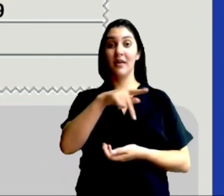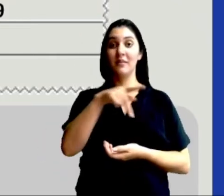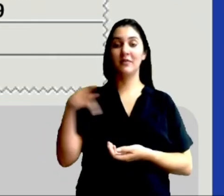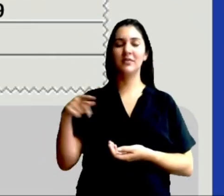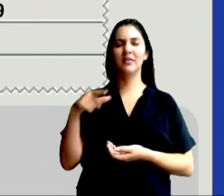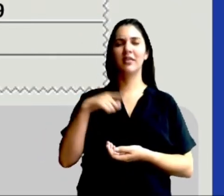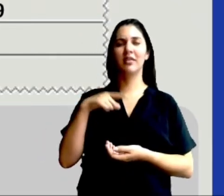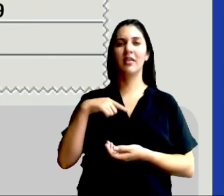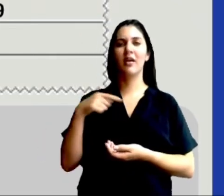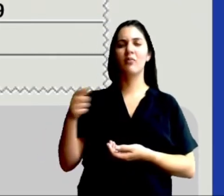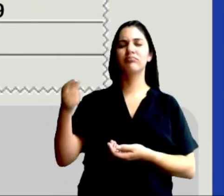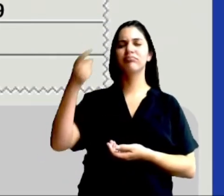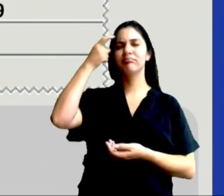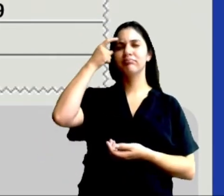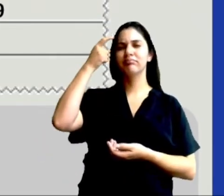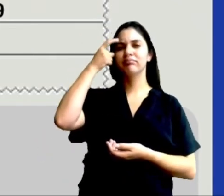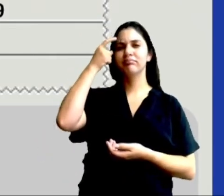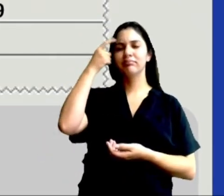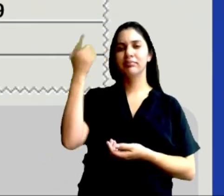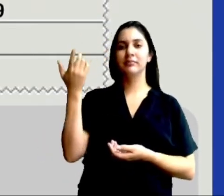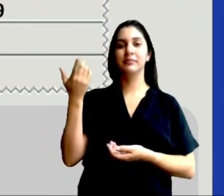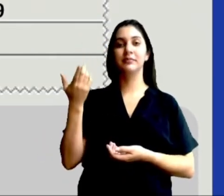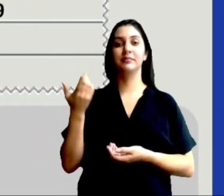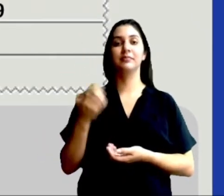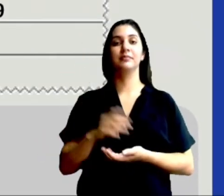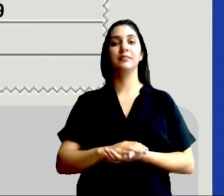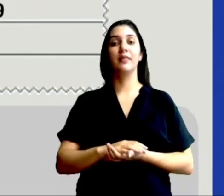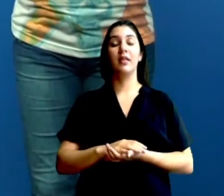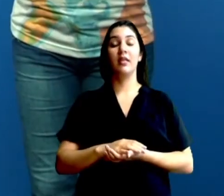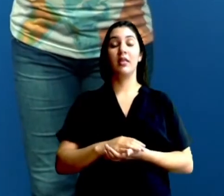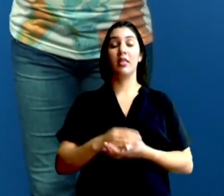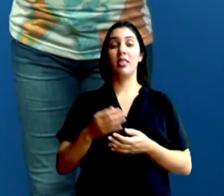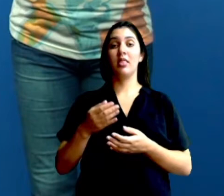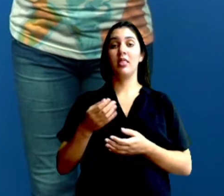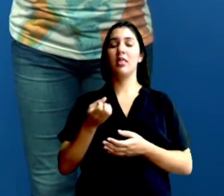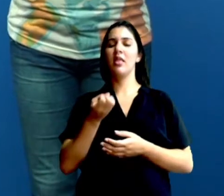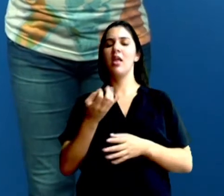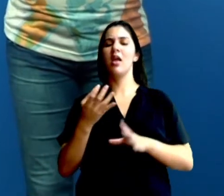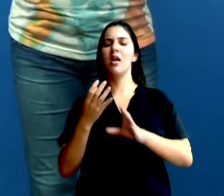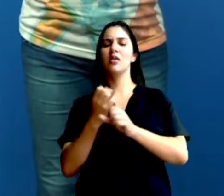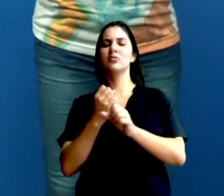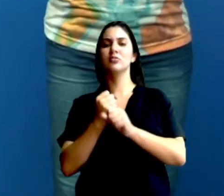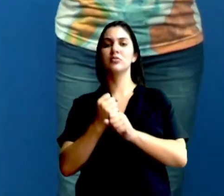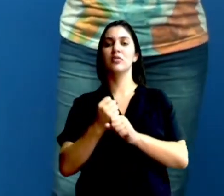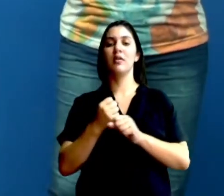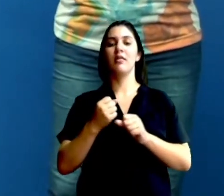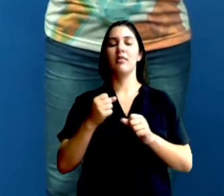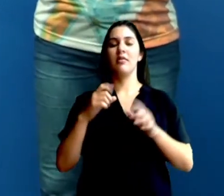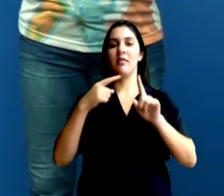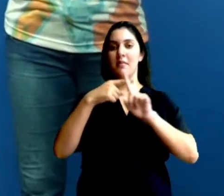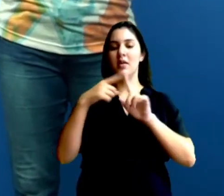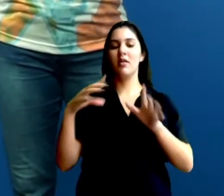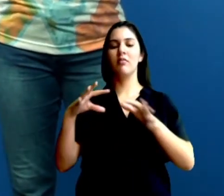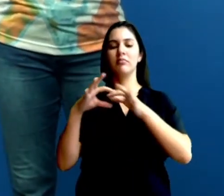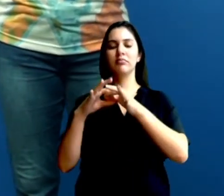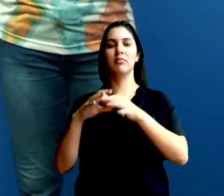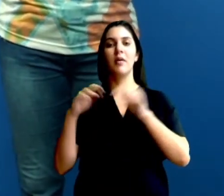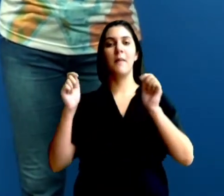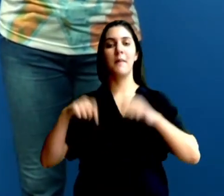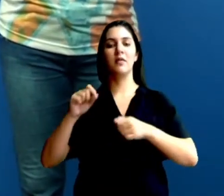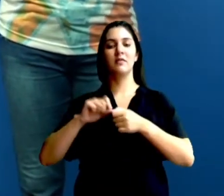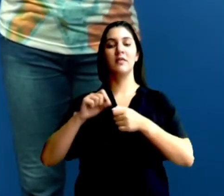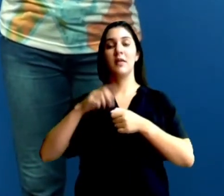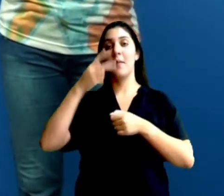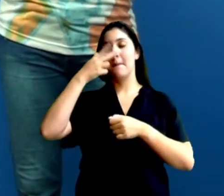Ô professora, veio uma coisa na minha cabeça. Na conta com reserva, na adição com reserva, eu posso fazer